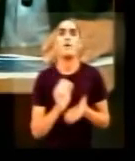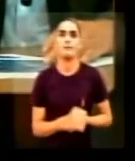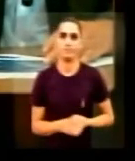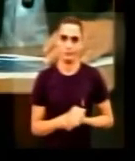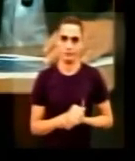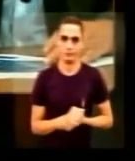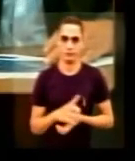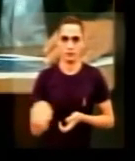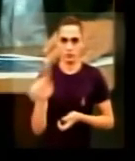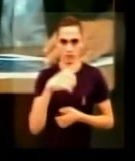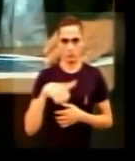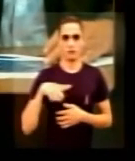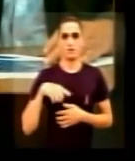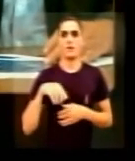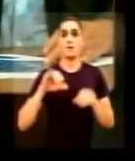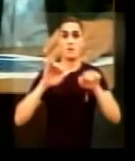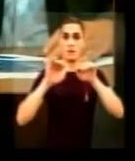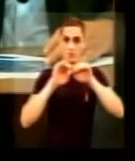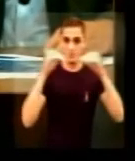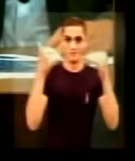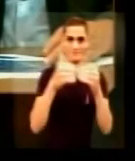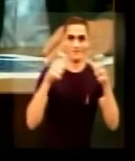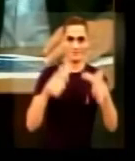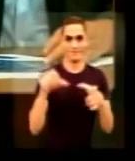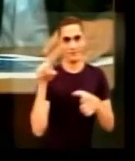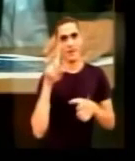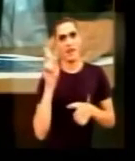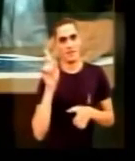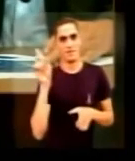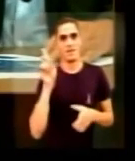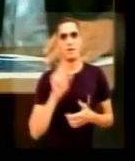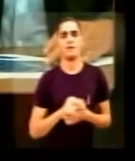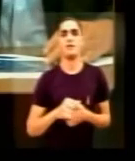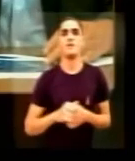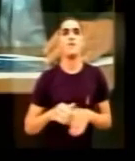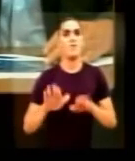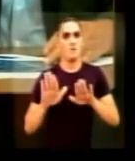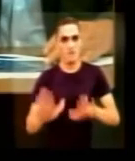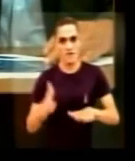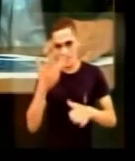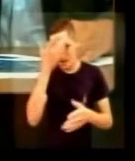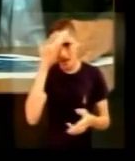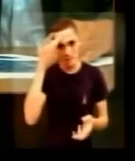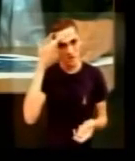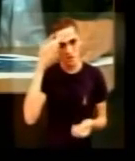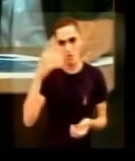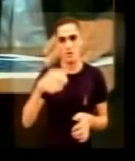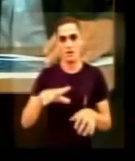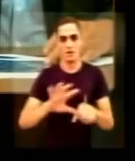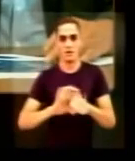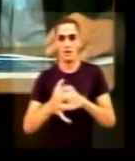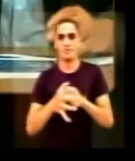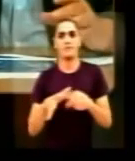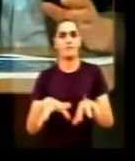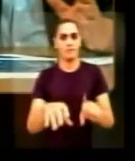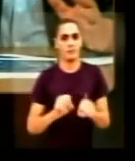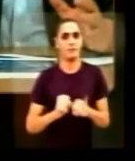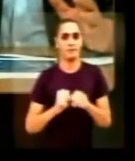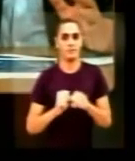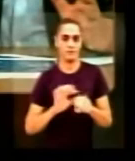que nós temos a Anchieta, é onde ficam os nossos casos moderados.